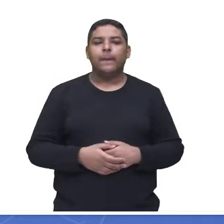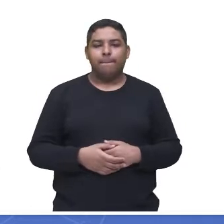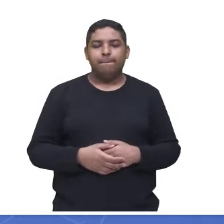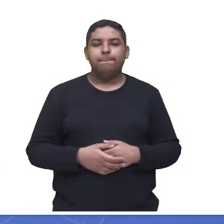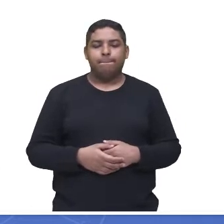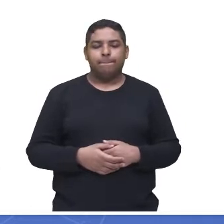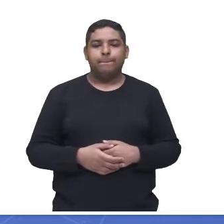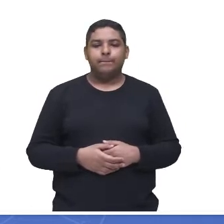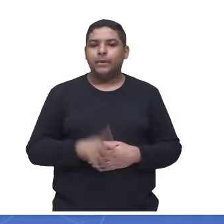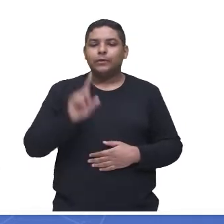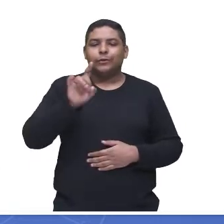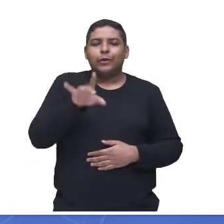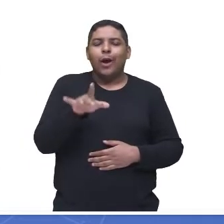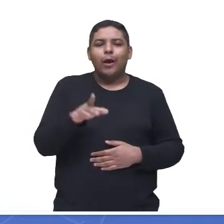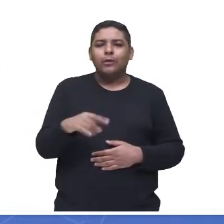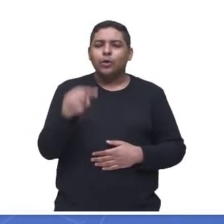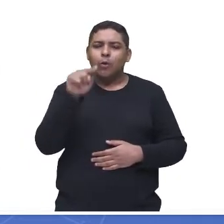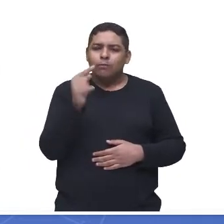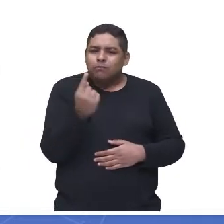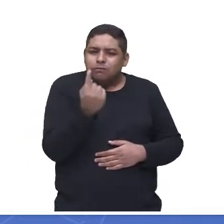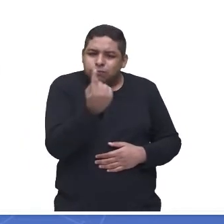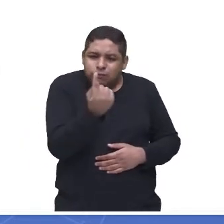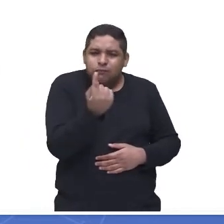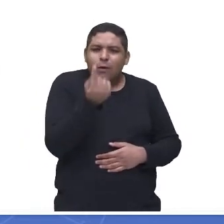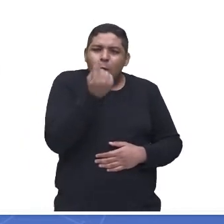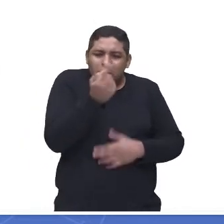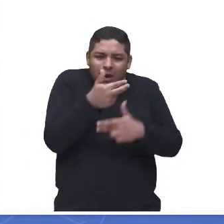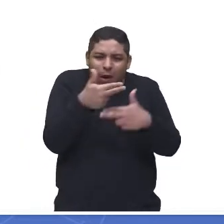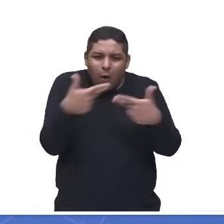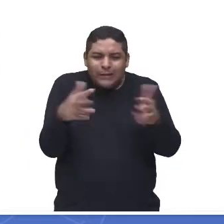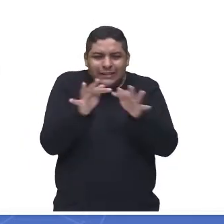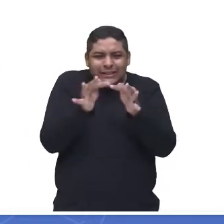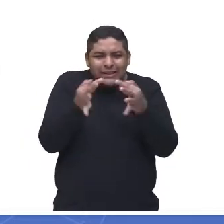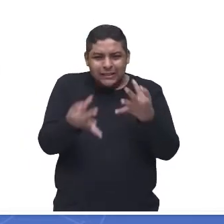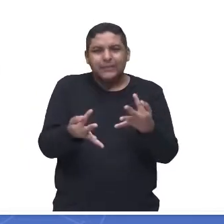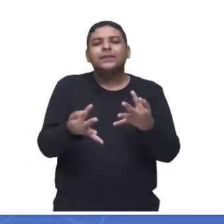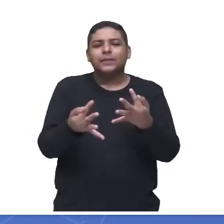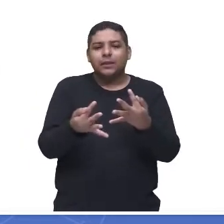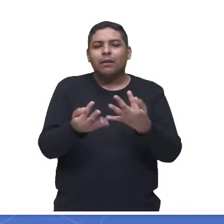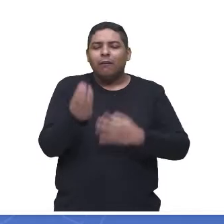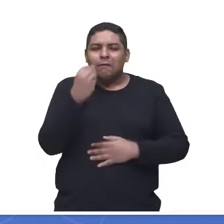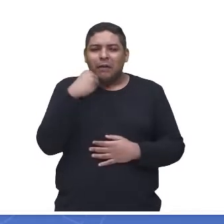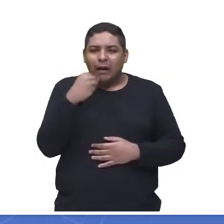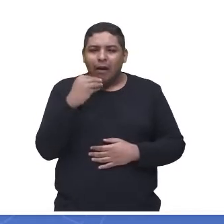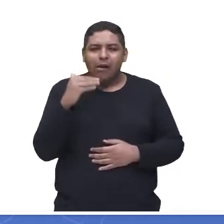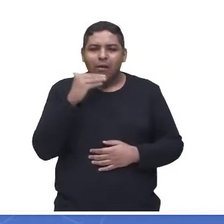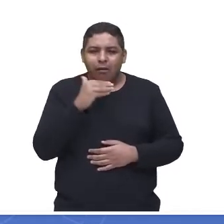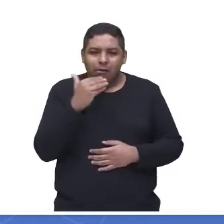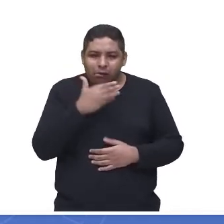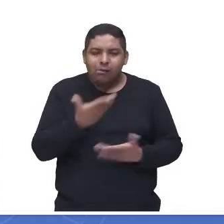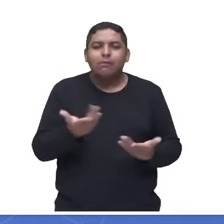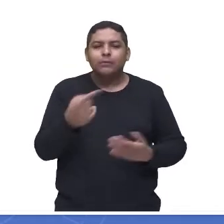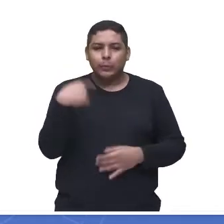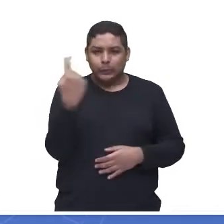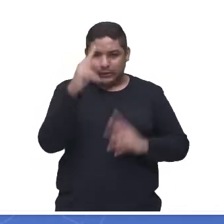somos apenas um ponto dentro dele, né, dentro desse grande universo aí. E isso assusta, né, o ser